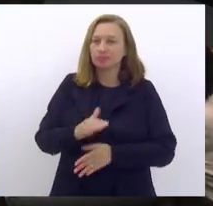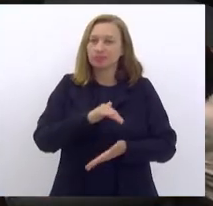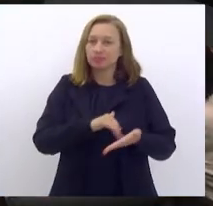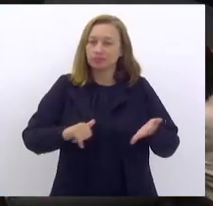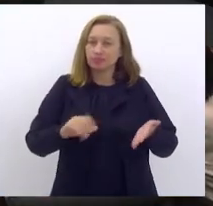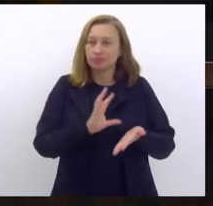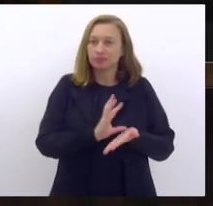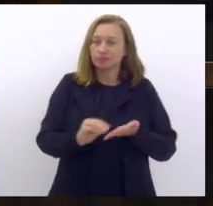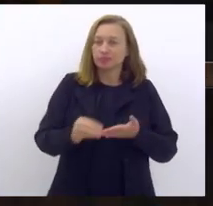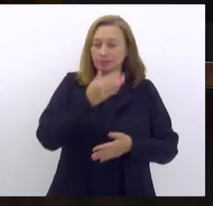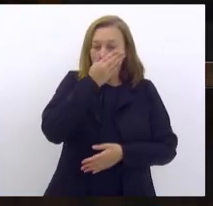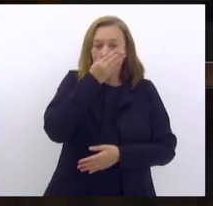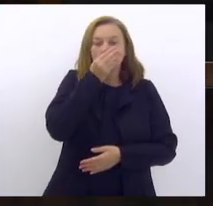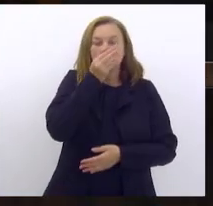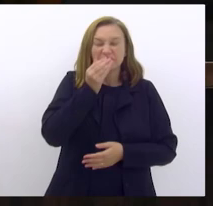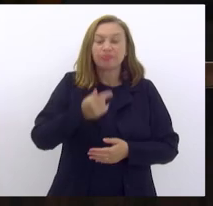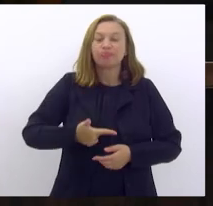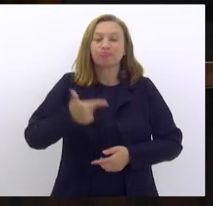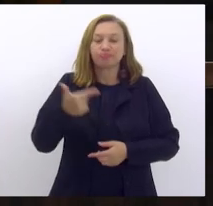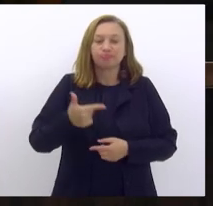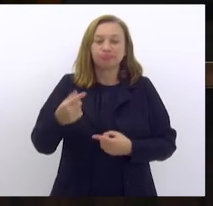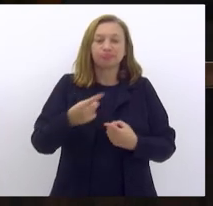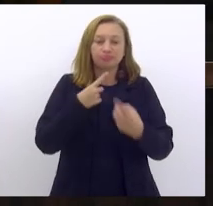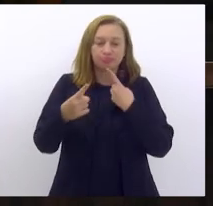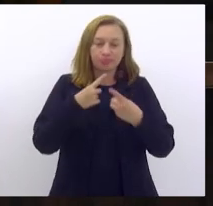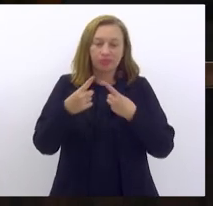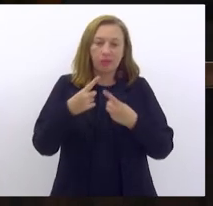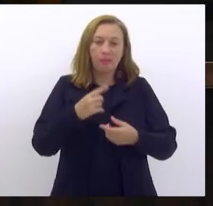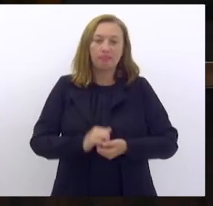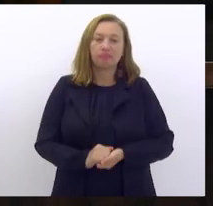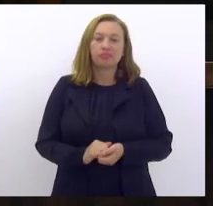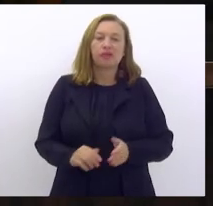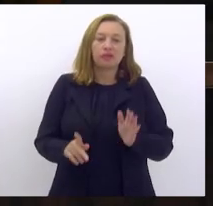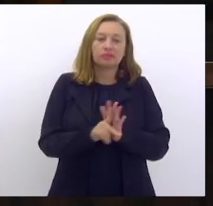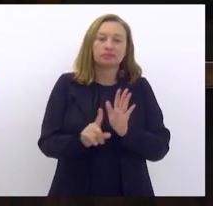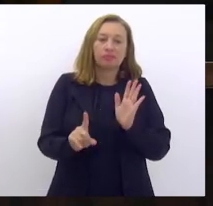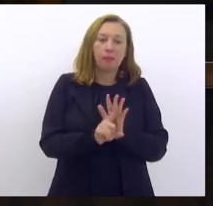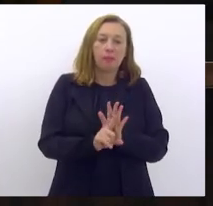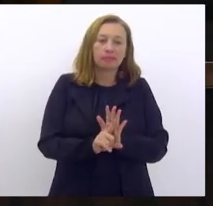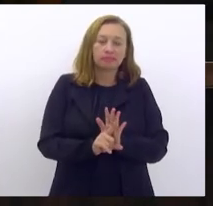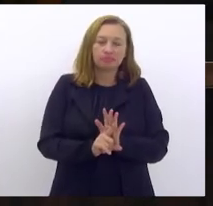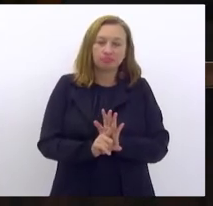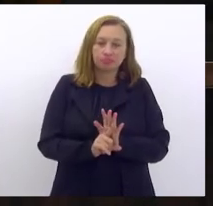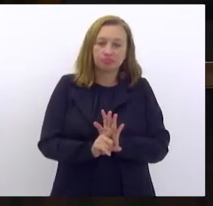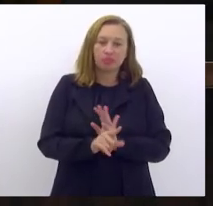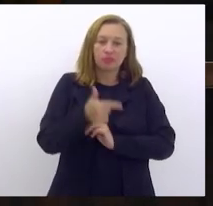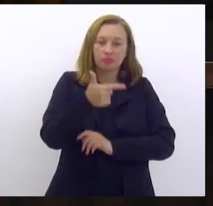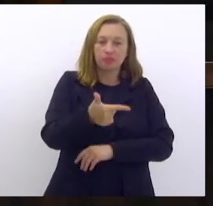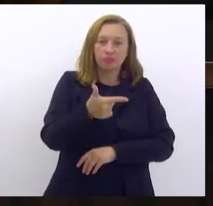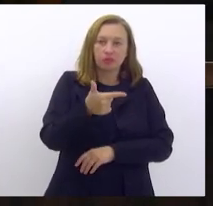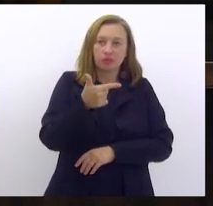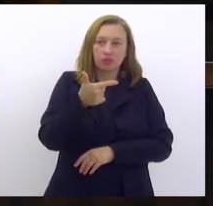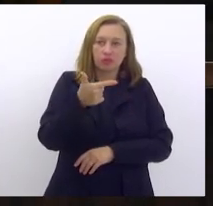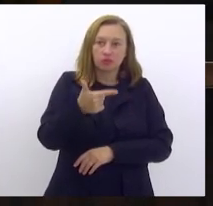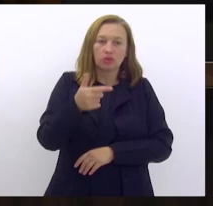pauta. Em segunda discussão, redação do vencido, projeto de lei número